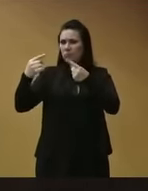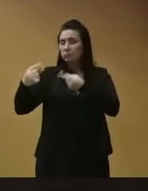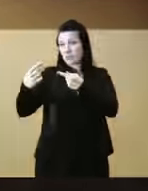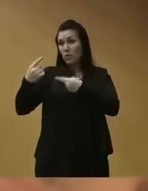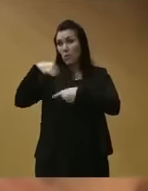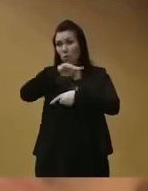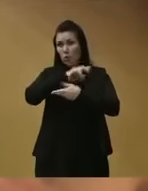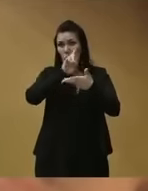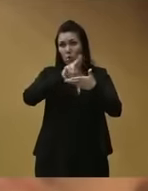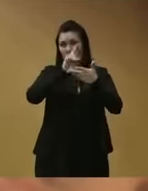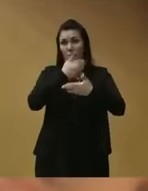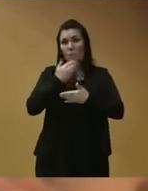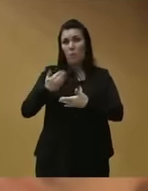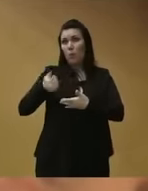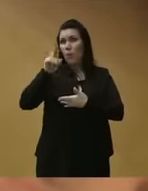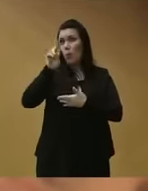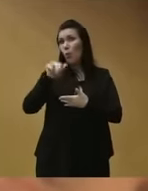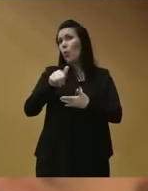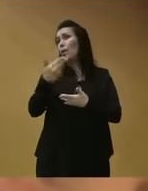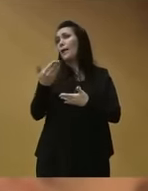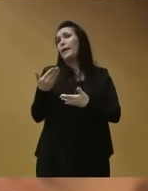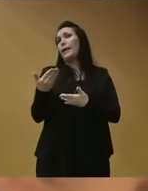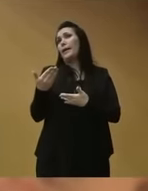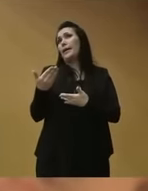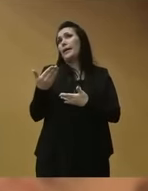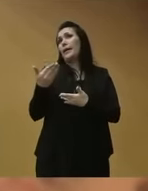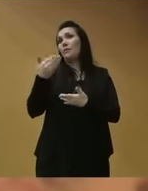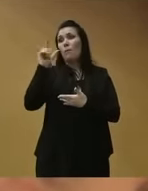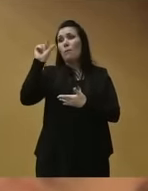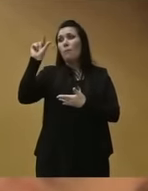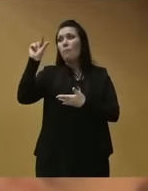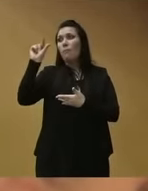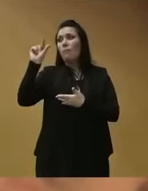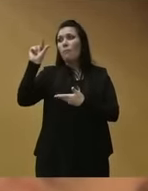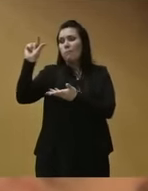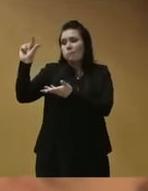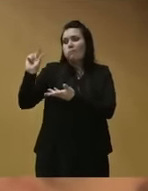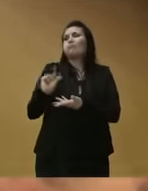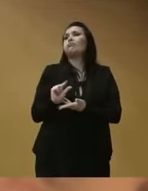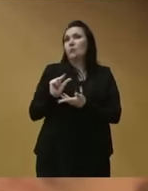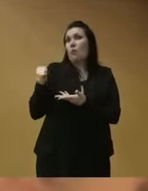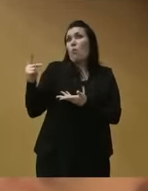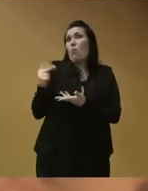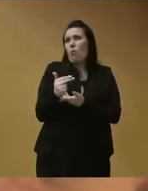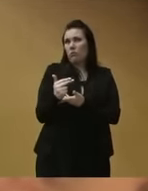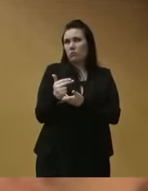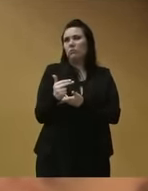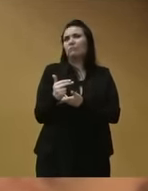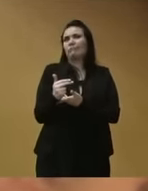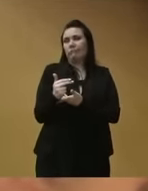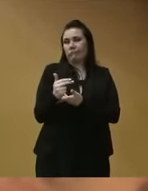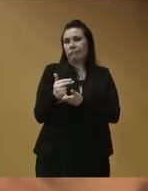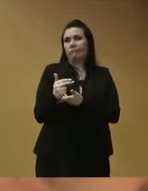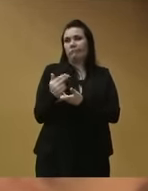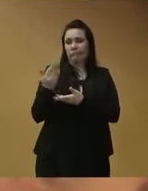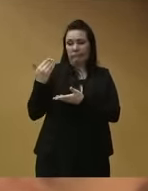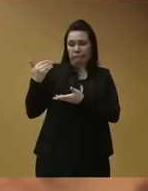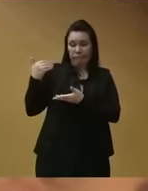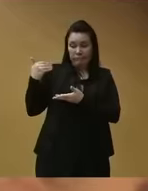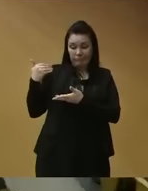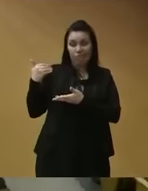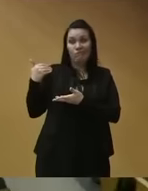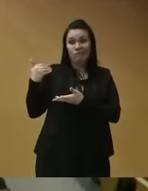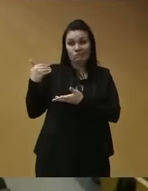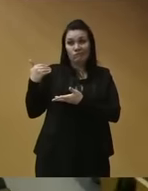como universidade pública, nunca tivemos tão poucos recursos como tivemos nos últimos anos. Então, é preciso dizer